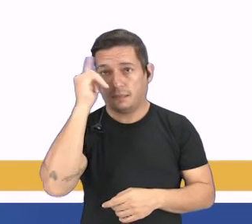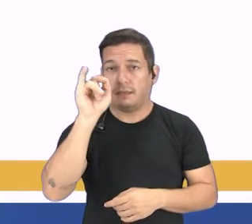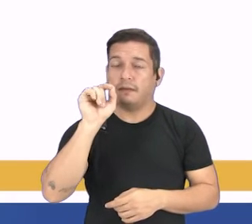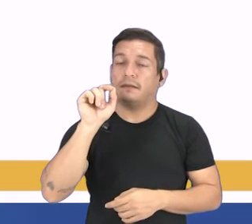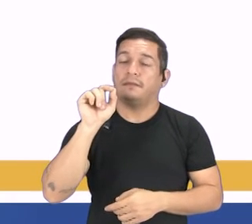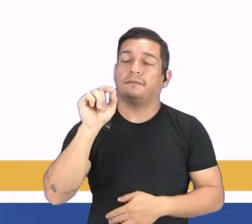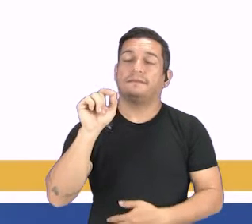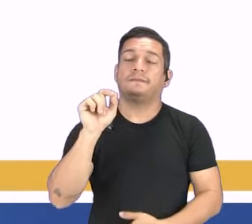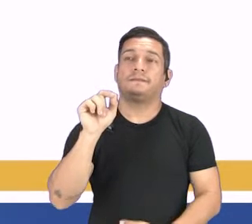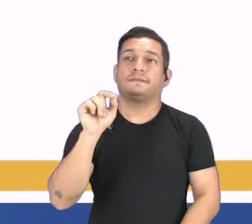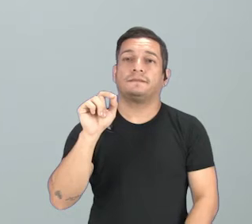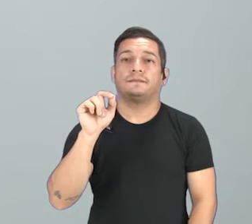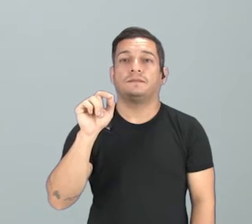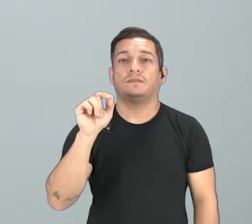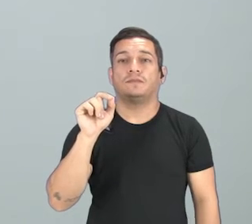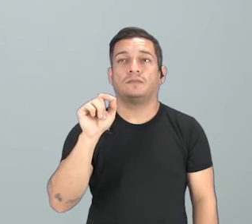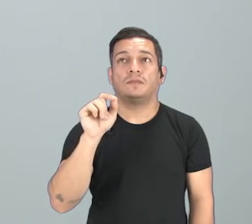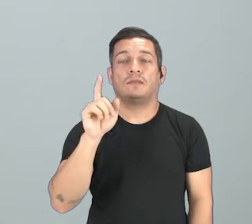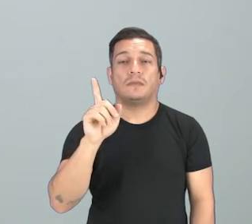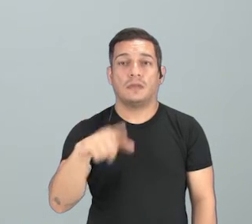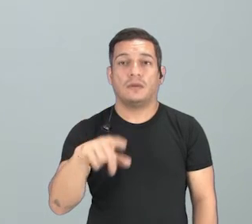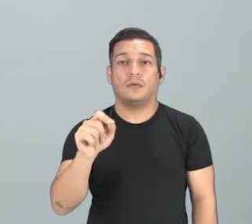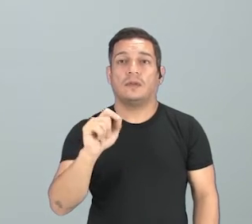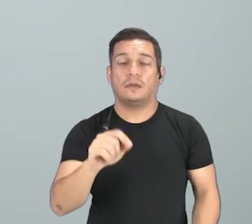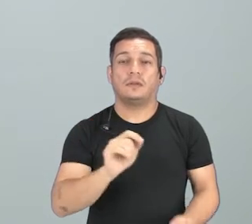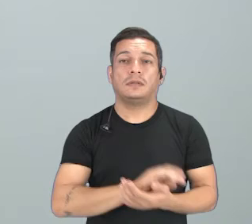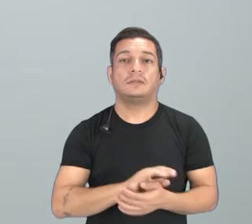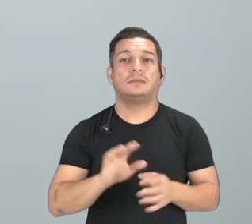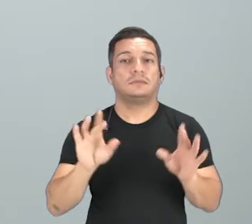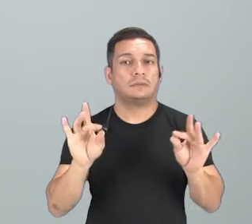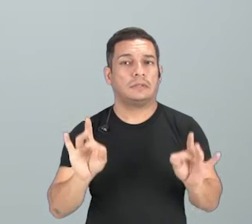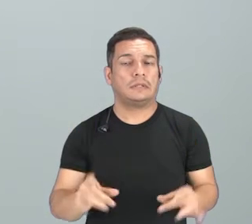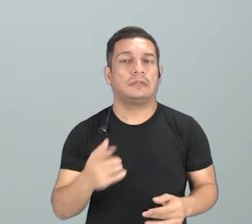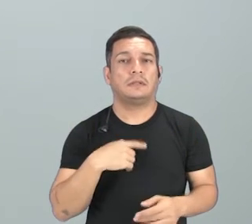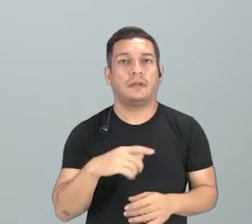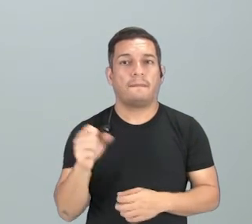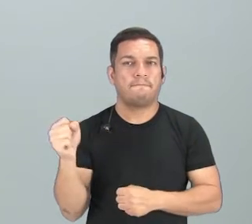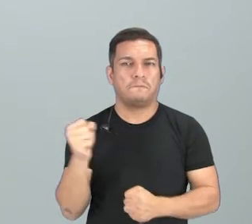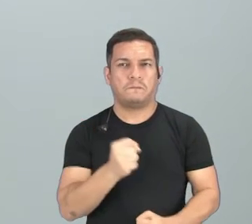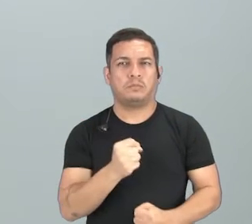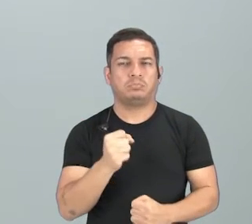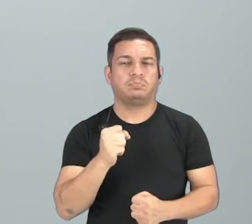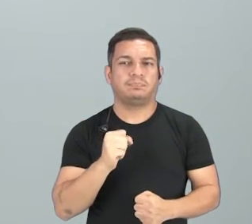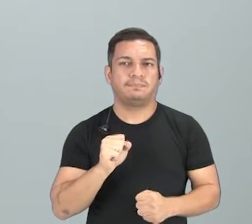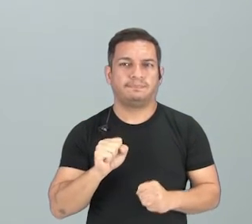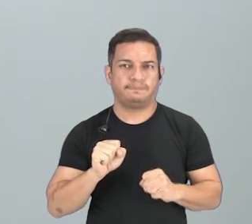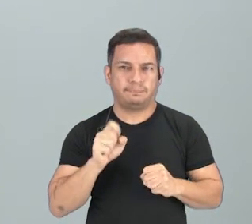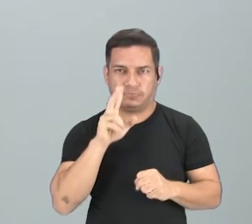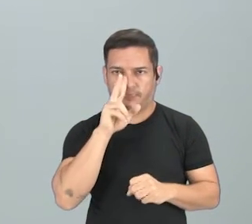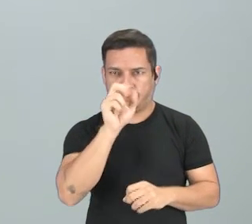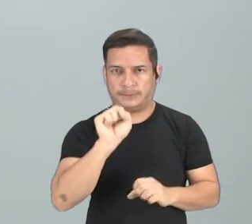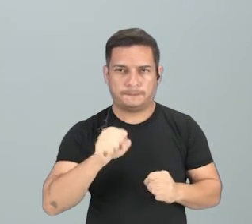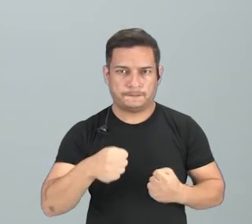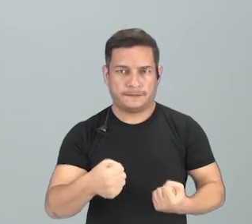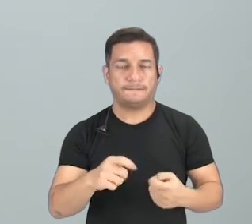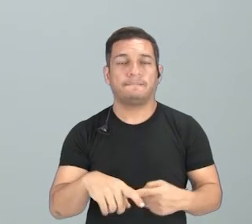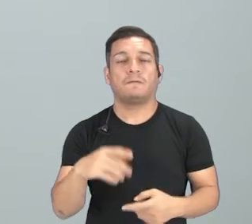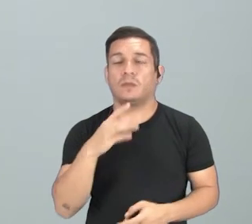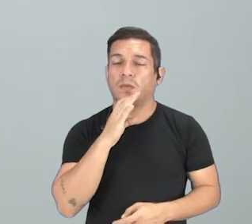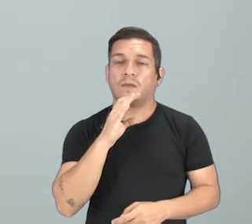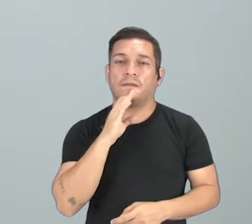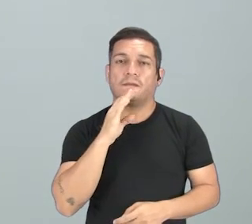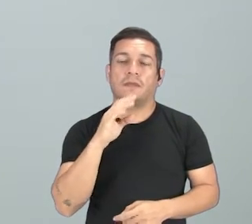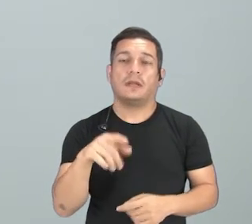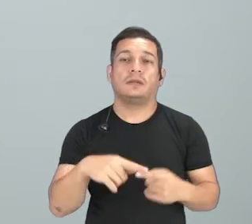é que sejam realmente muito letais, né? É poder. Então, o conhecimento